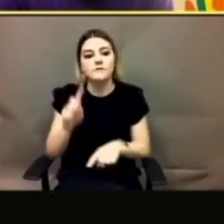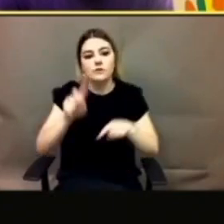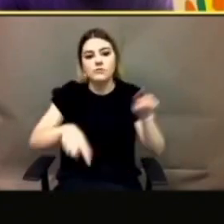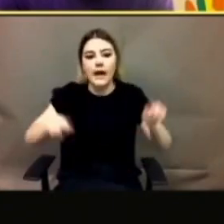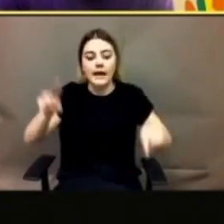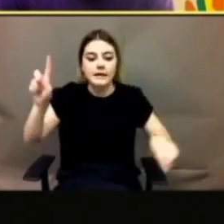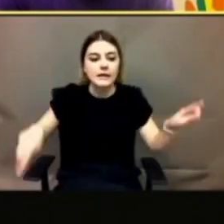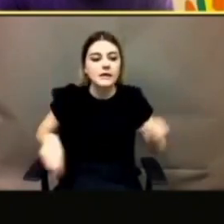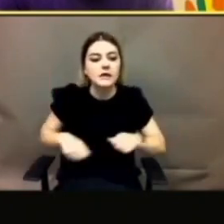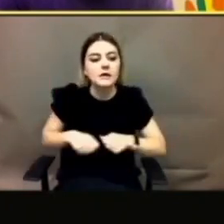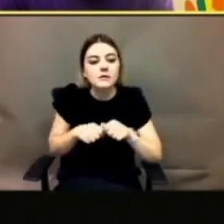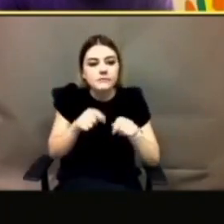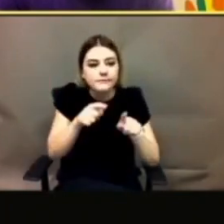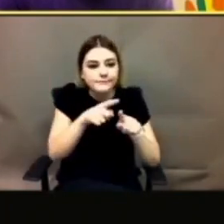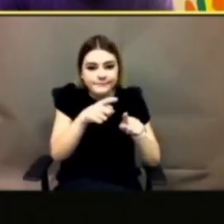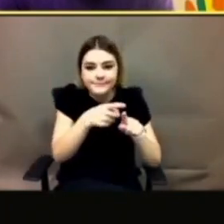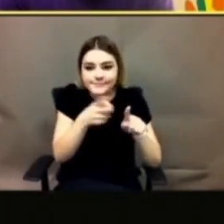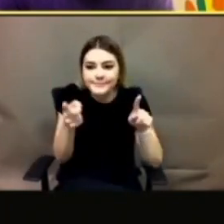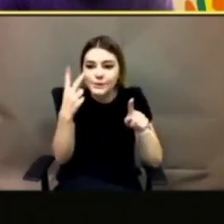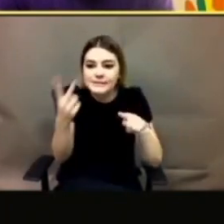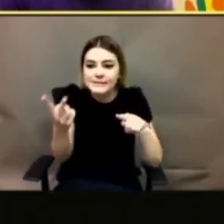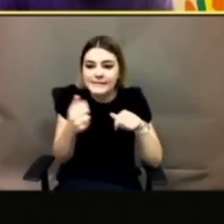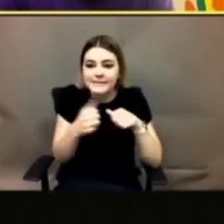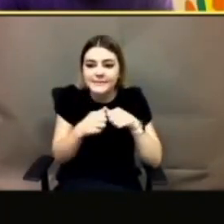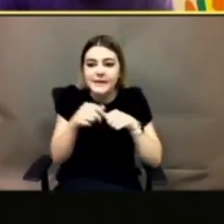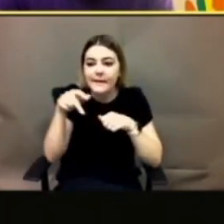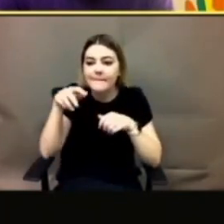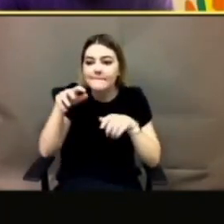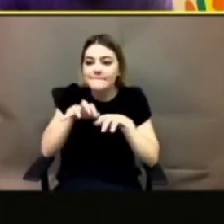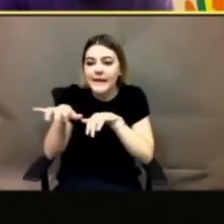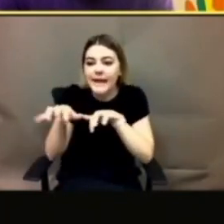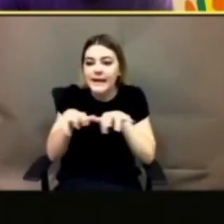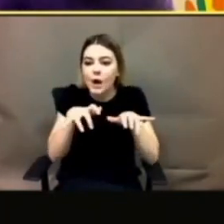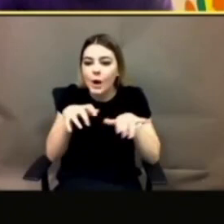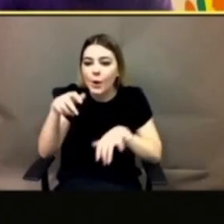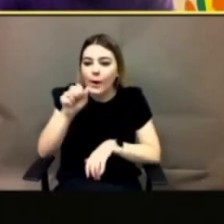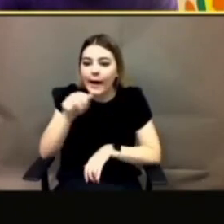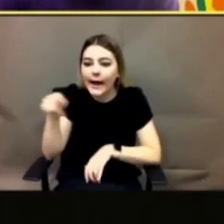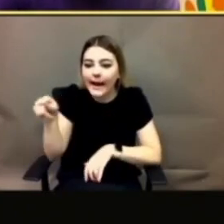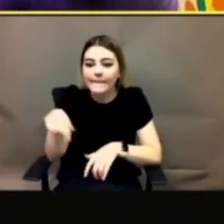o app de piano. A amostragem de áudio. O audio sampler.